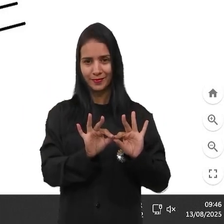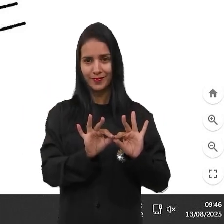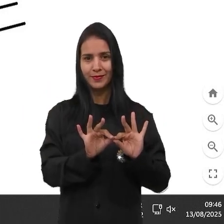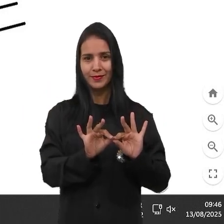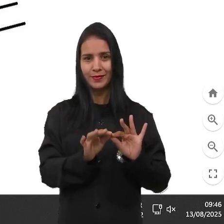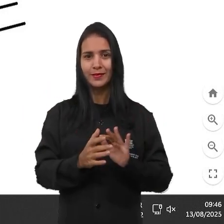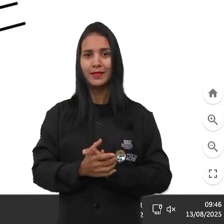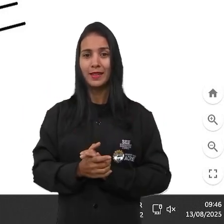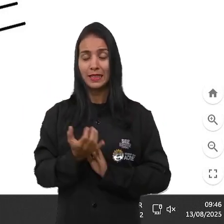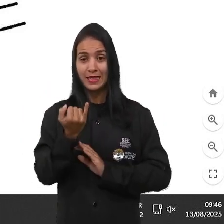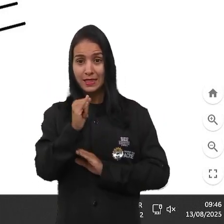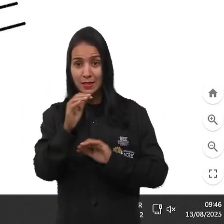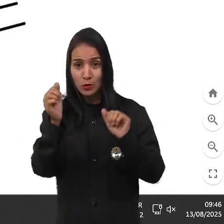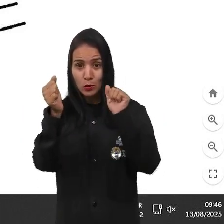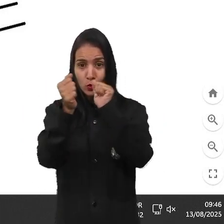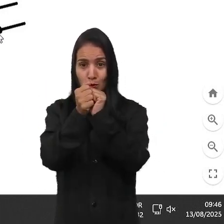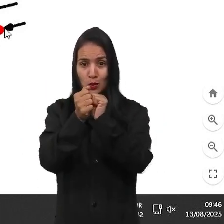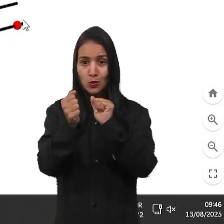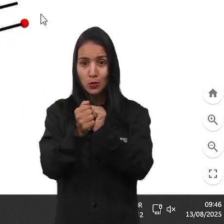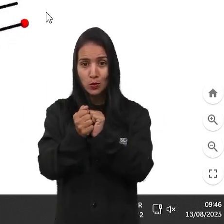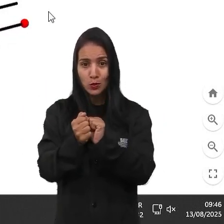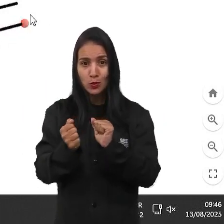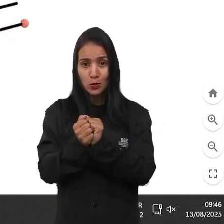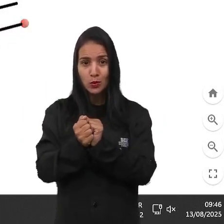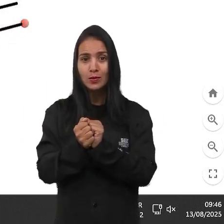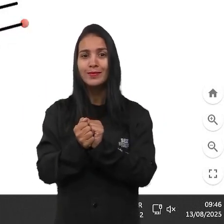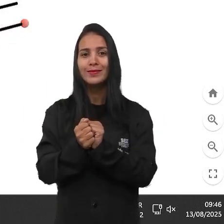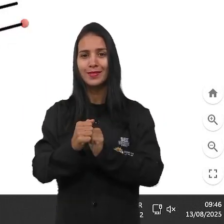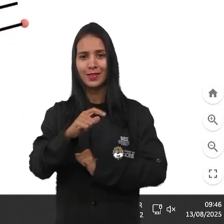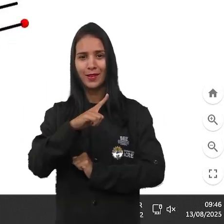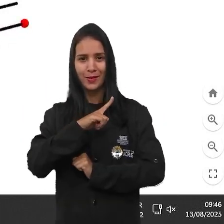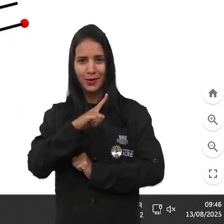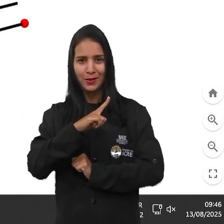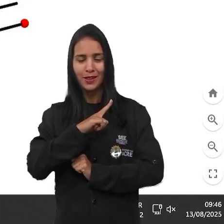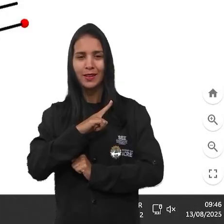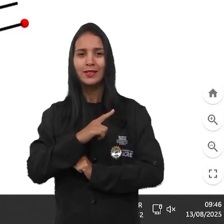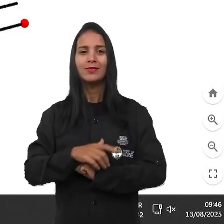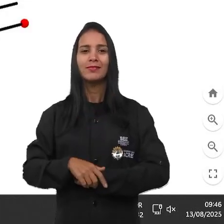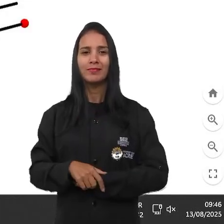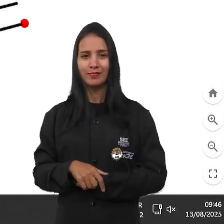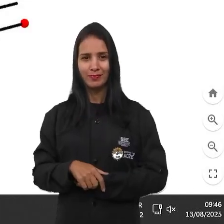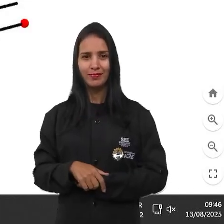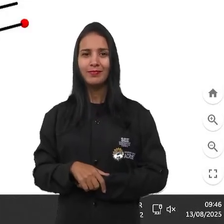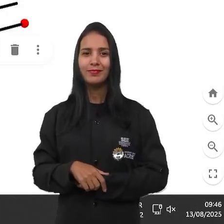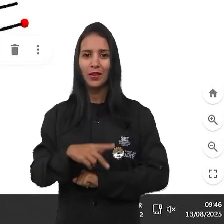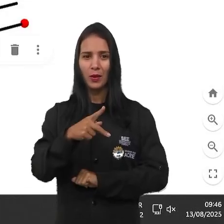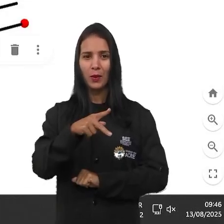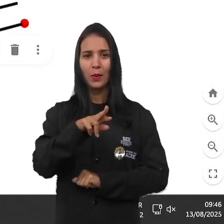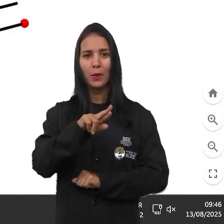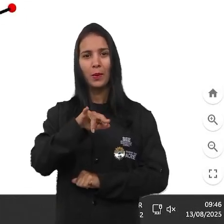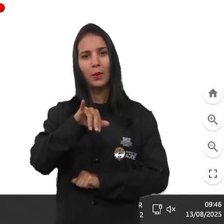Se eu colar os 3 juntos, eu obtenho o prisma.